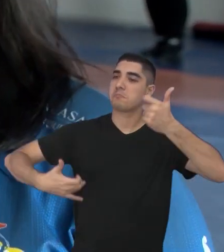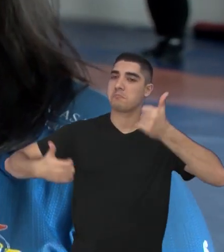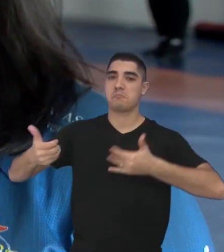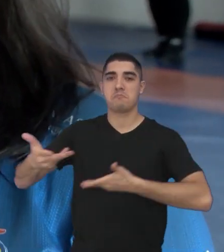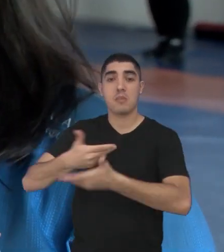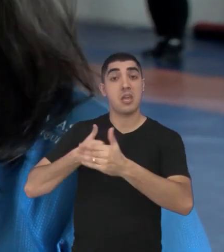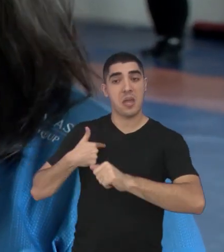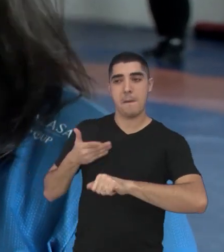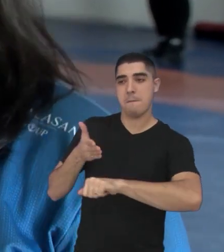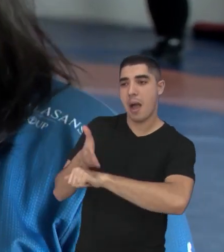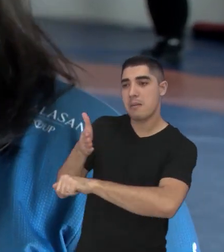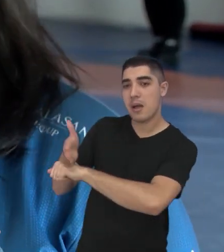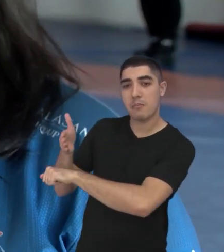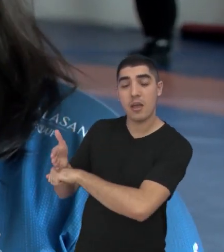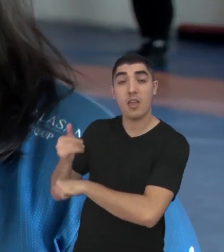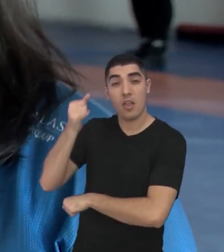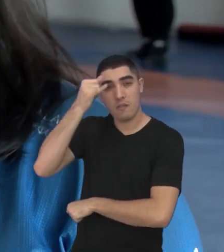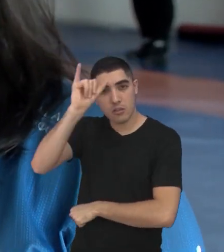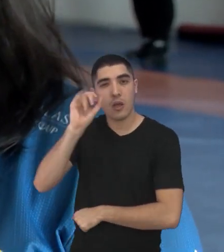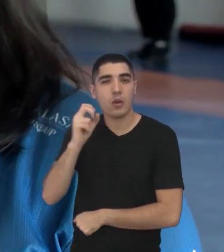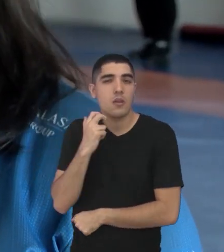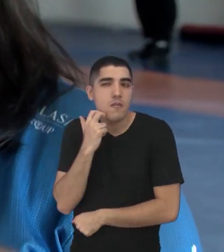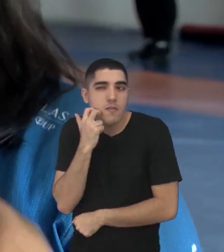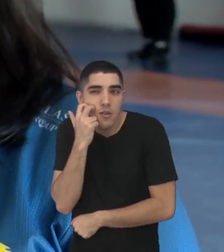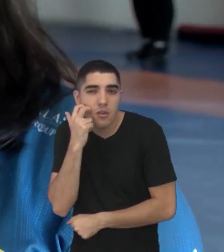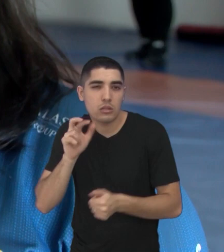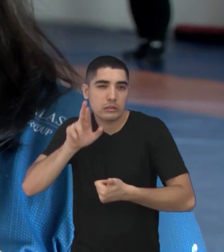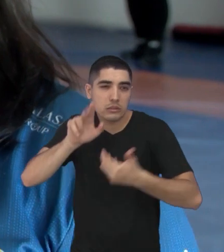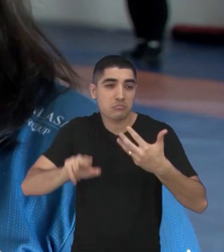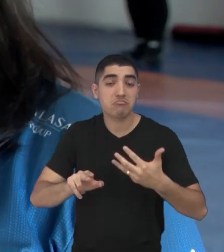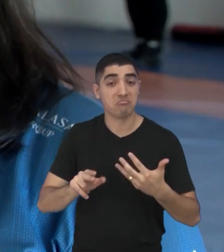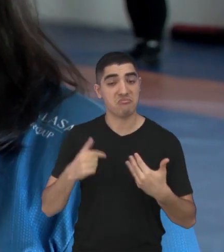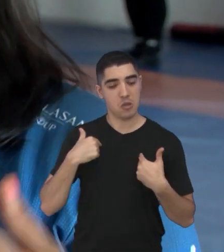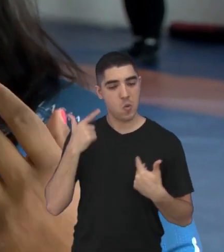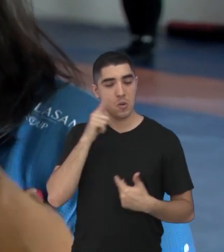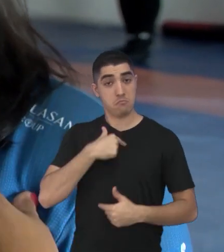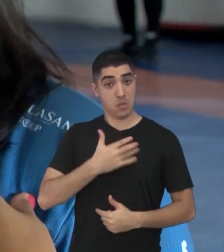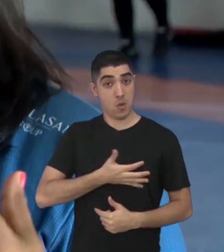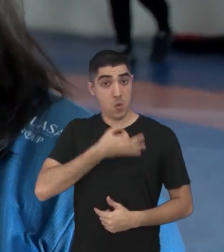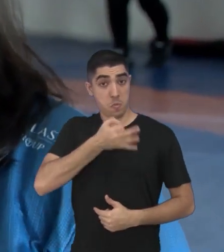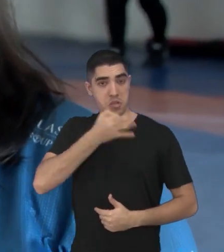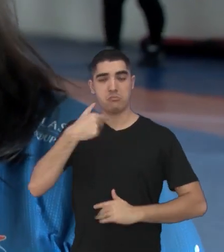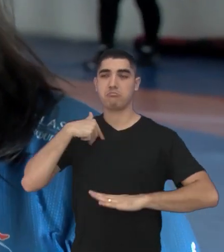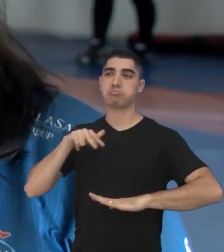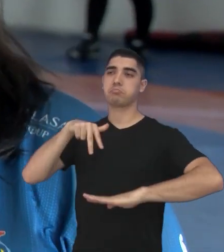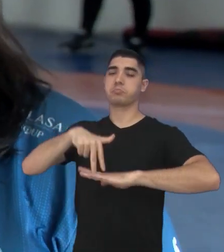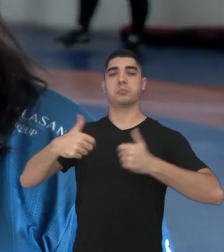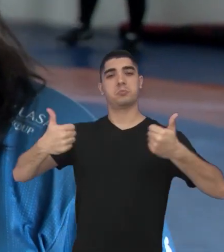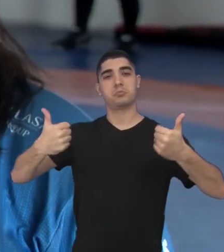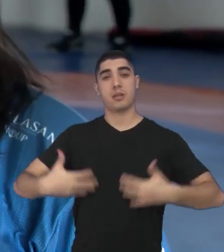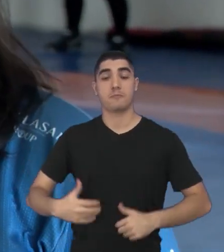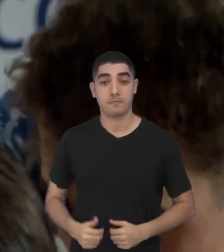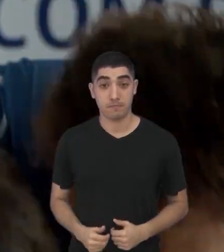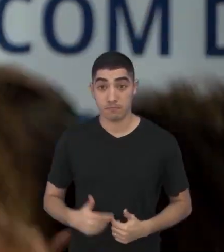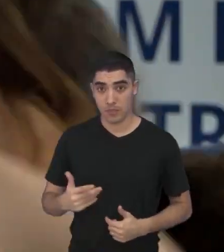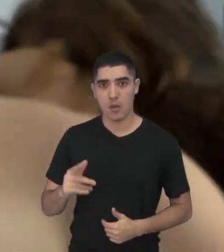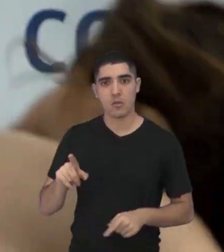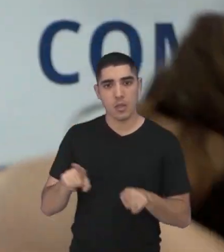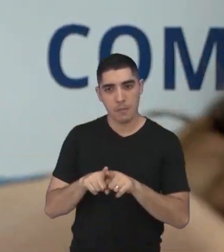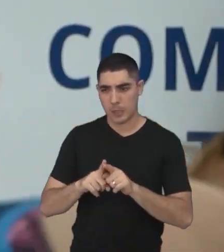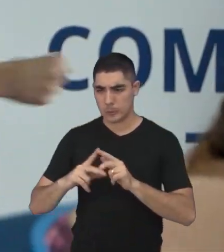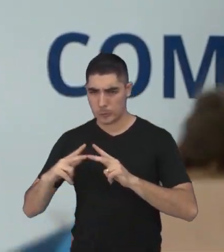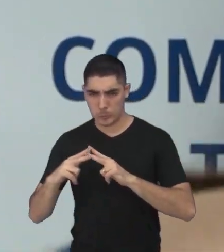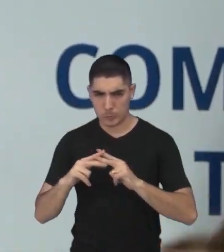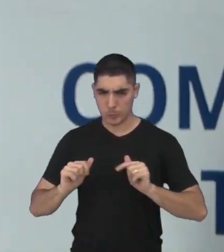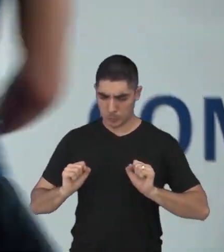essa participação, participar mais das coisas, não ter timidez na hora de falar, me posicionar em determinados pontos.